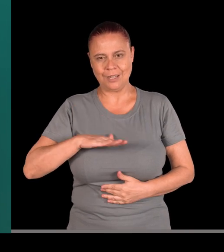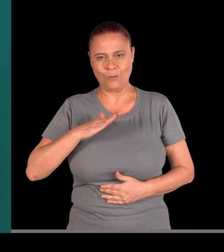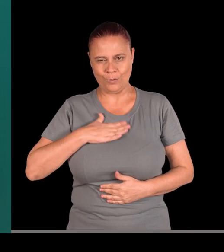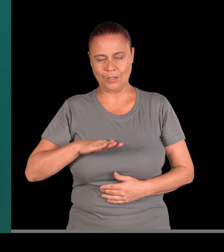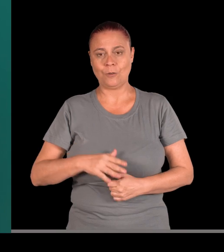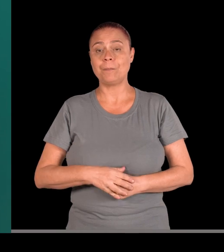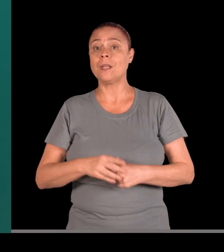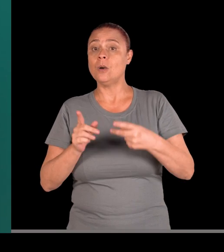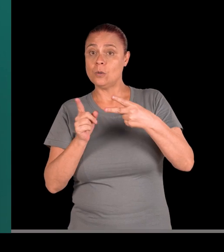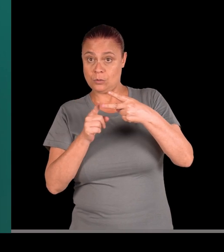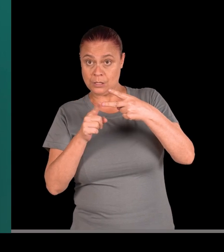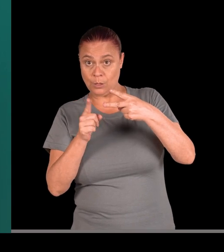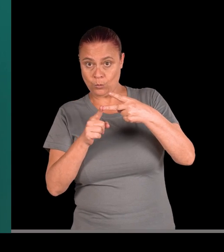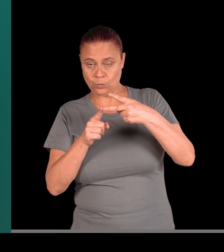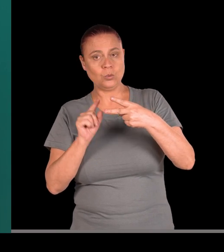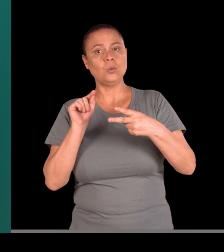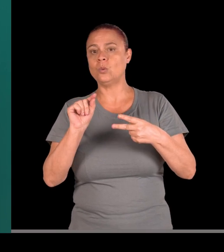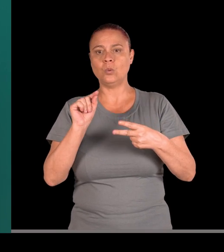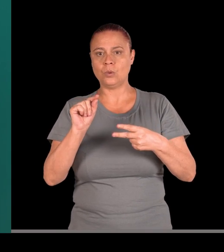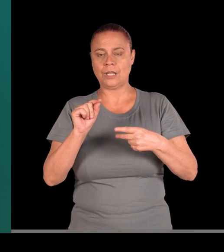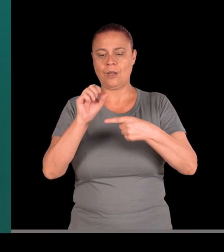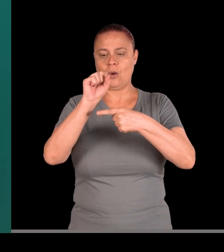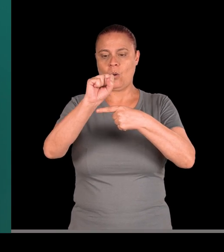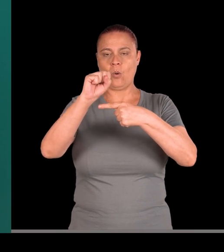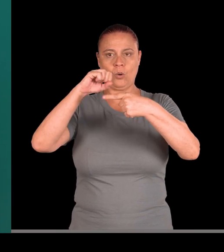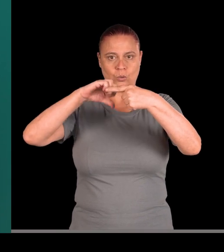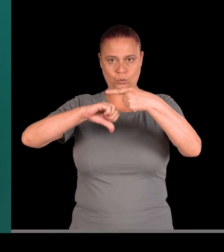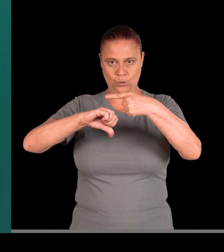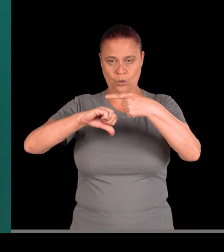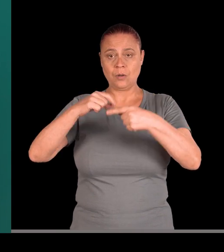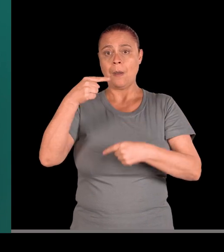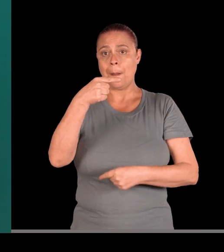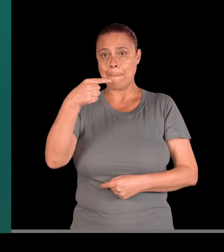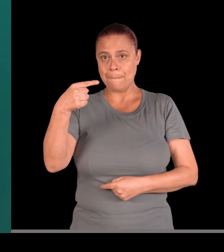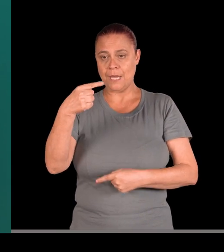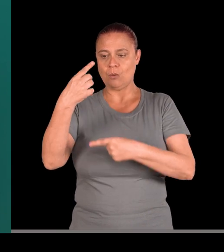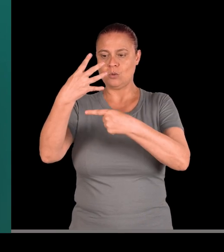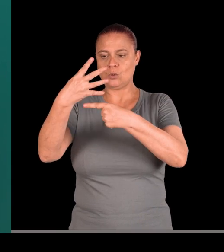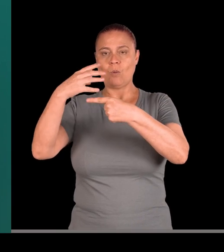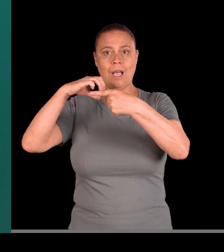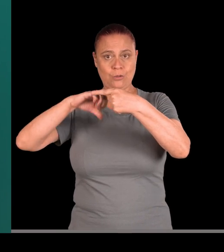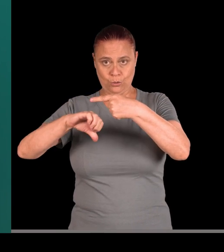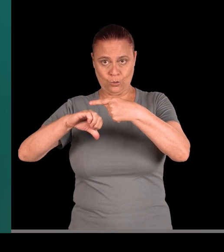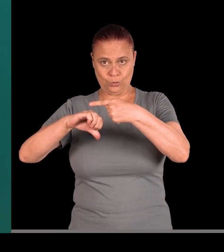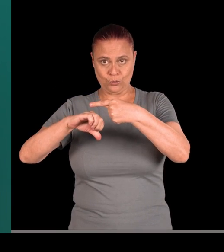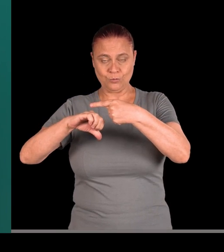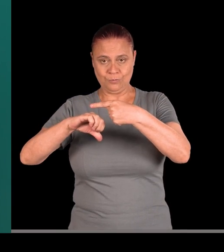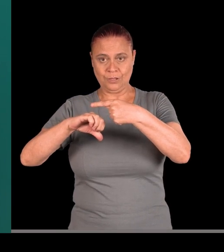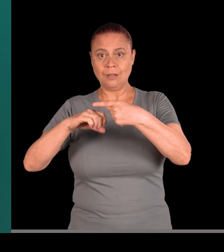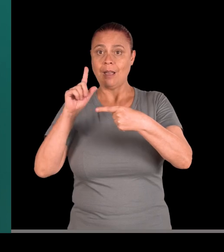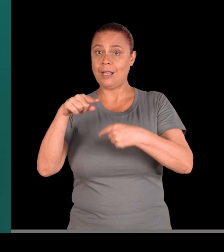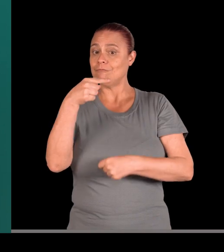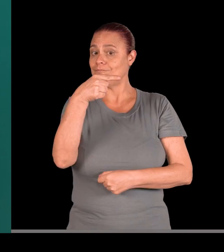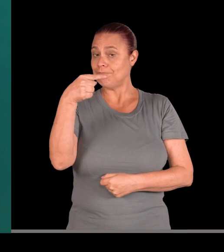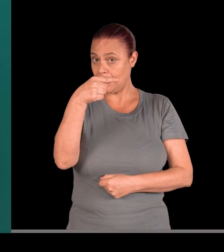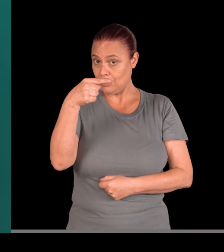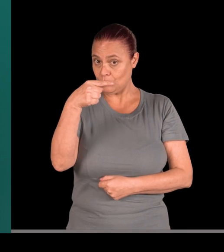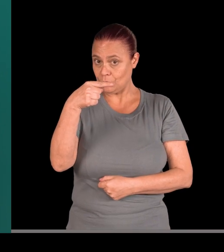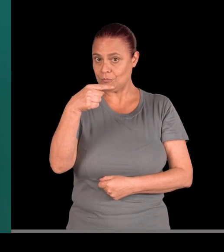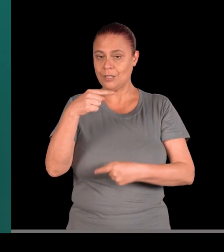fácil. No segundo exemplo, nós temos 8 nonos menos 4 nonos. É